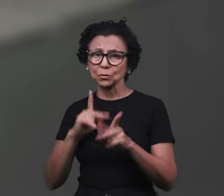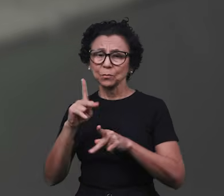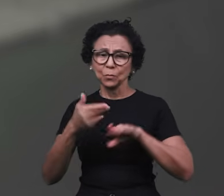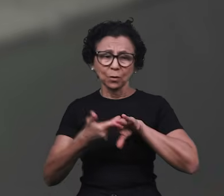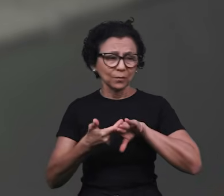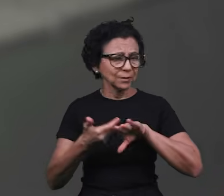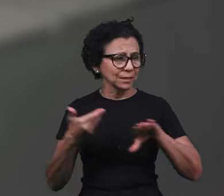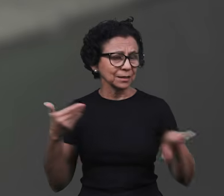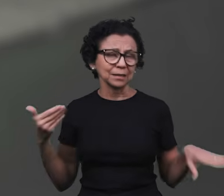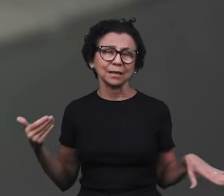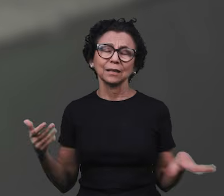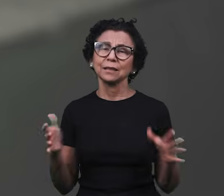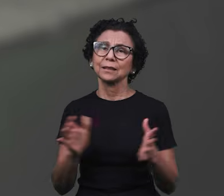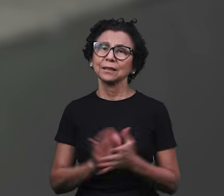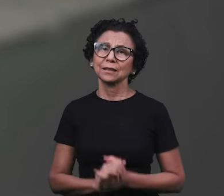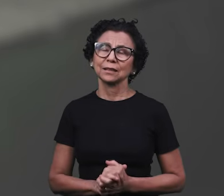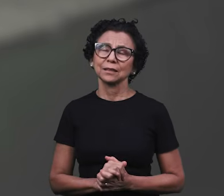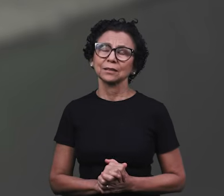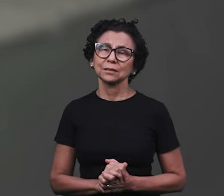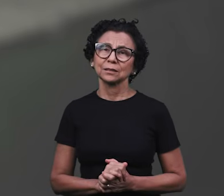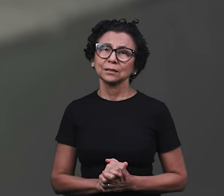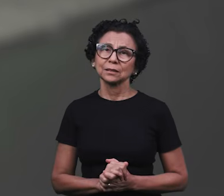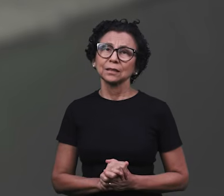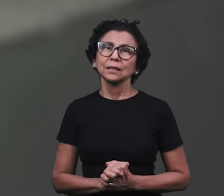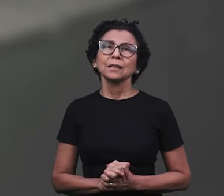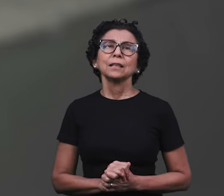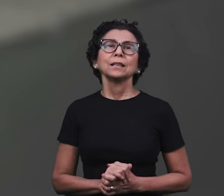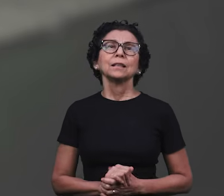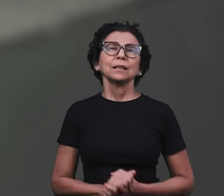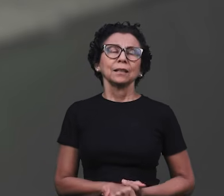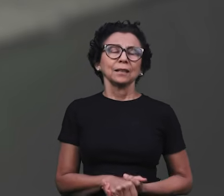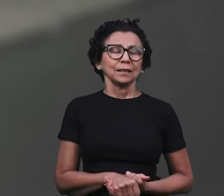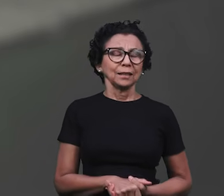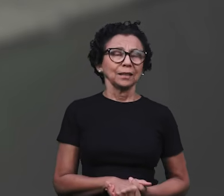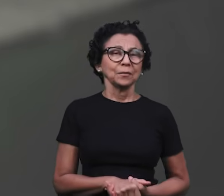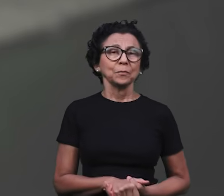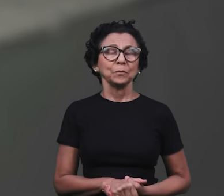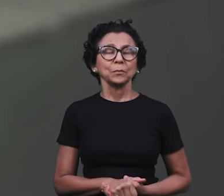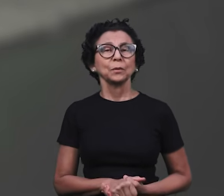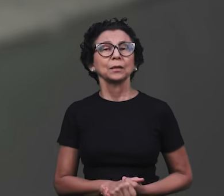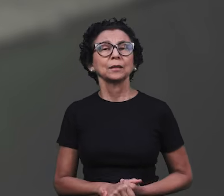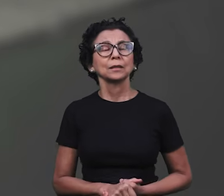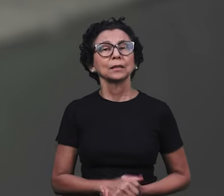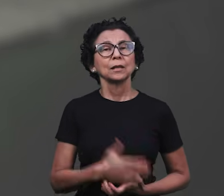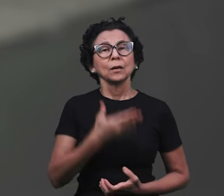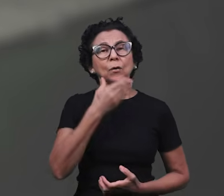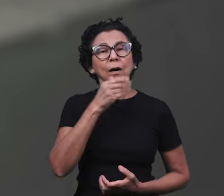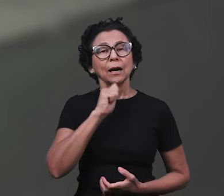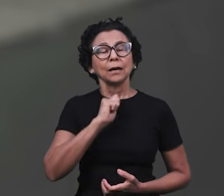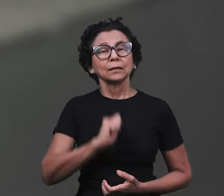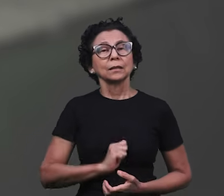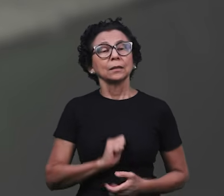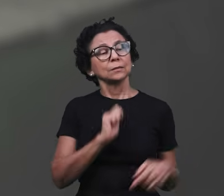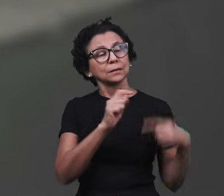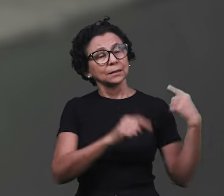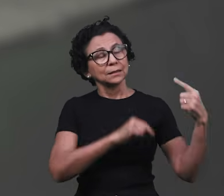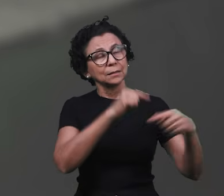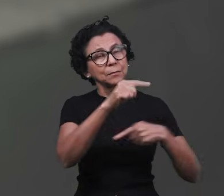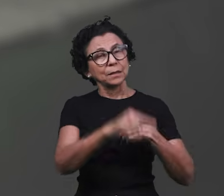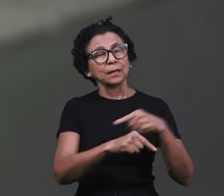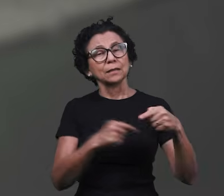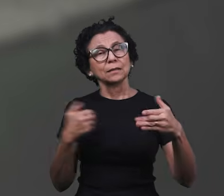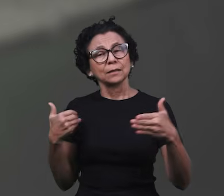adquirido. É tudo isso que você está vendo em Arão ali. É a figura Arão e os filhos. Que é destinado para nós, né, os servos de Deus. Para nós. né? Conhecer